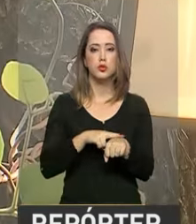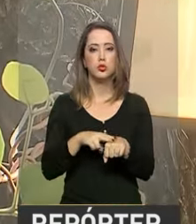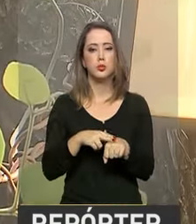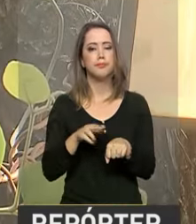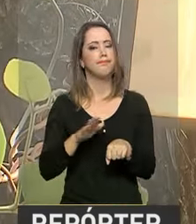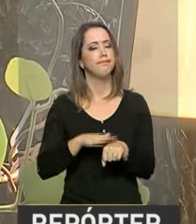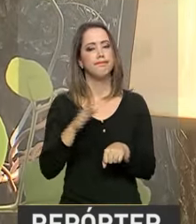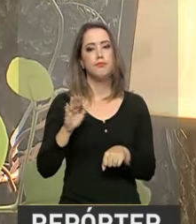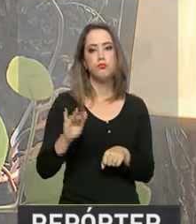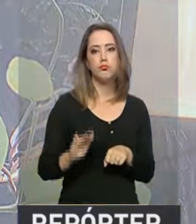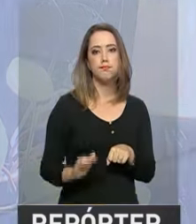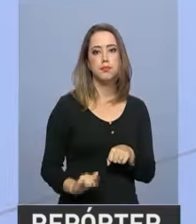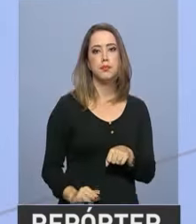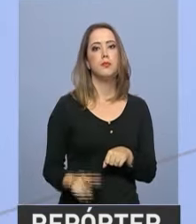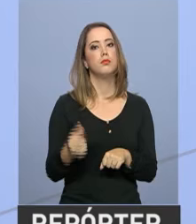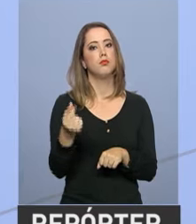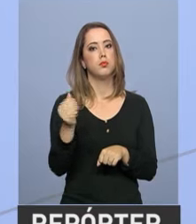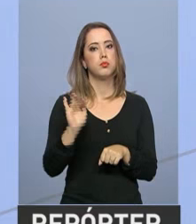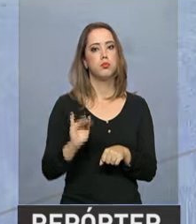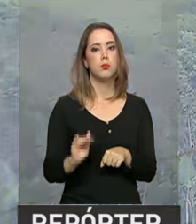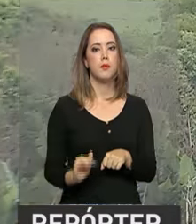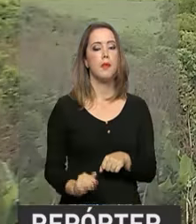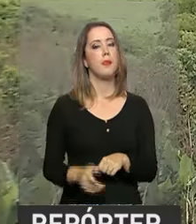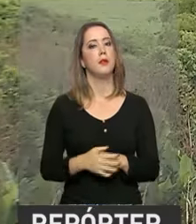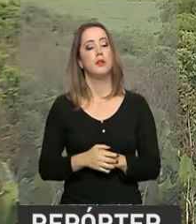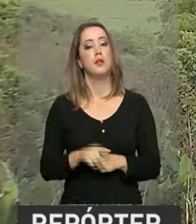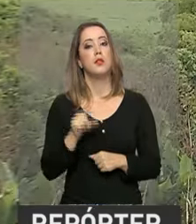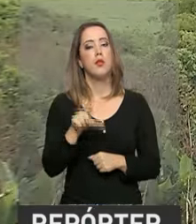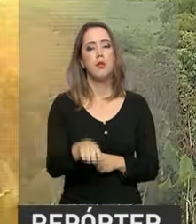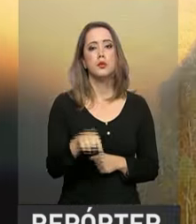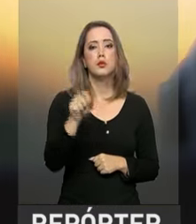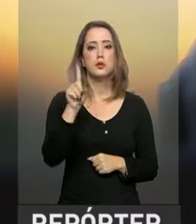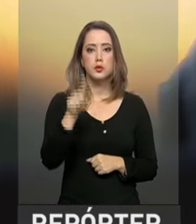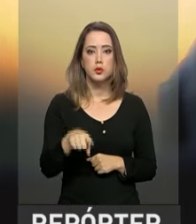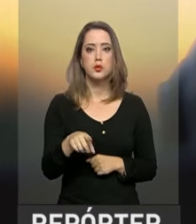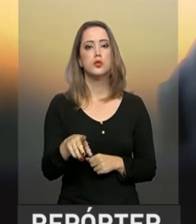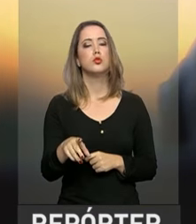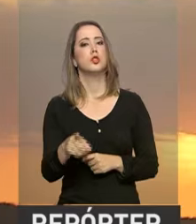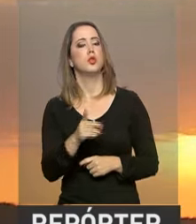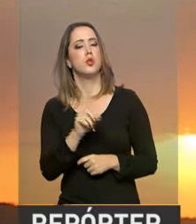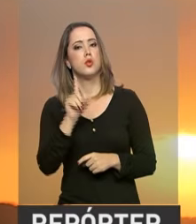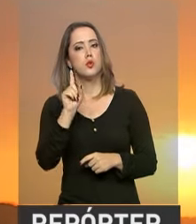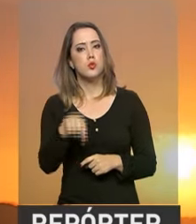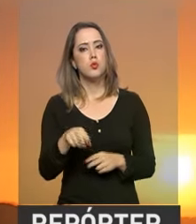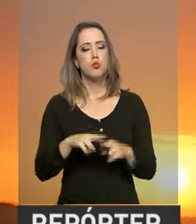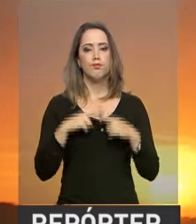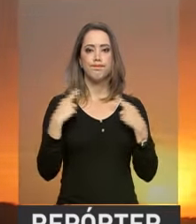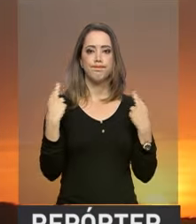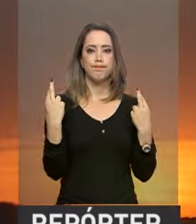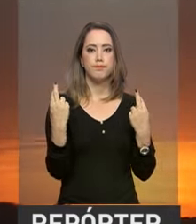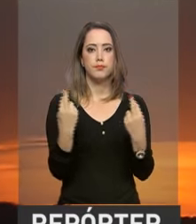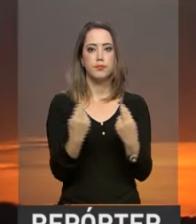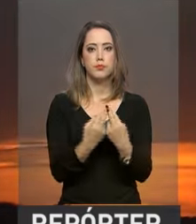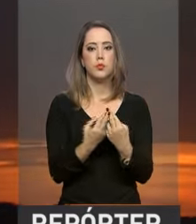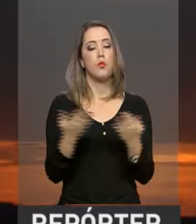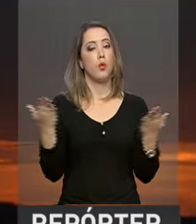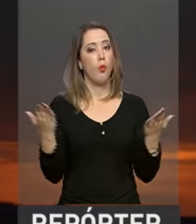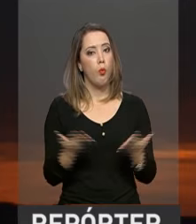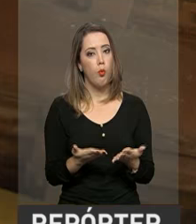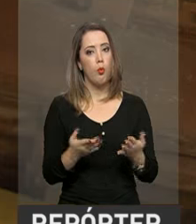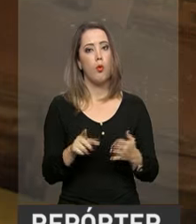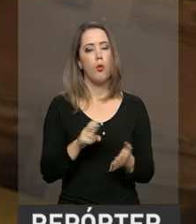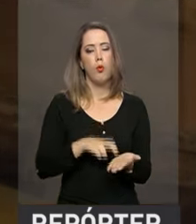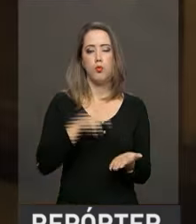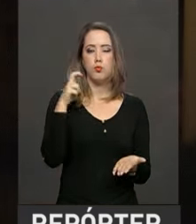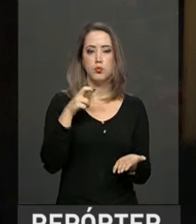seja, sem nenhum custo adicional para os consumidores. A decisão da diretoria da ANEEL aconteceu numa reunião extraordinária no dia de hoje